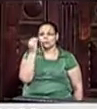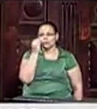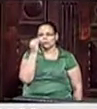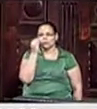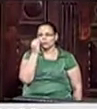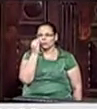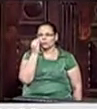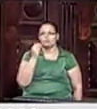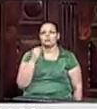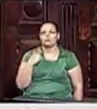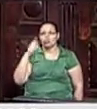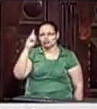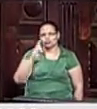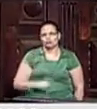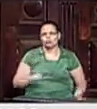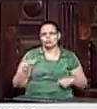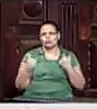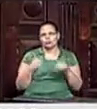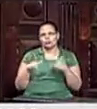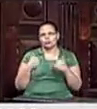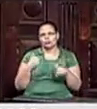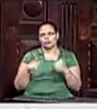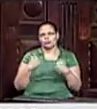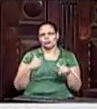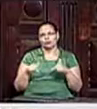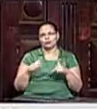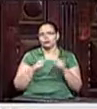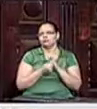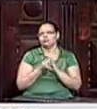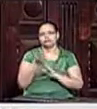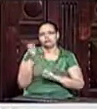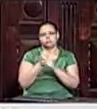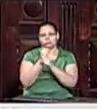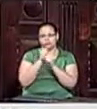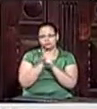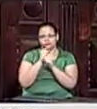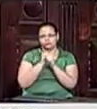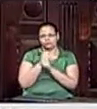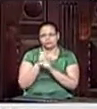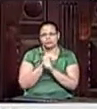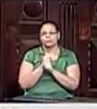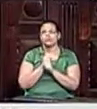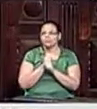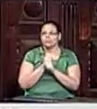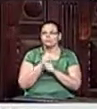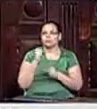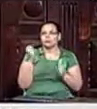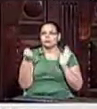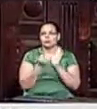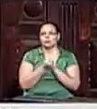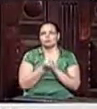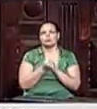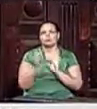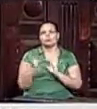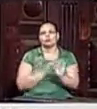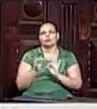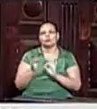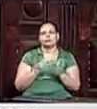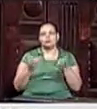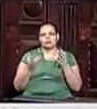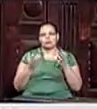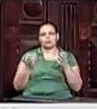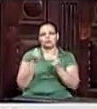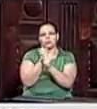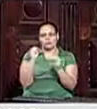derrubar direitos dos trabalhadores de dezenas de anos, que está simbolizado no projeto de querer quebrar